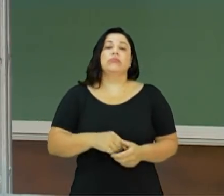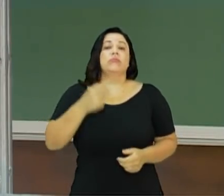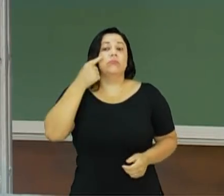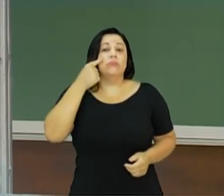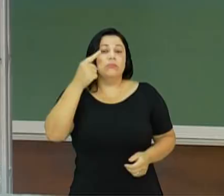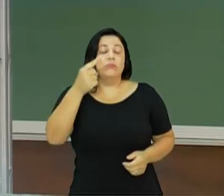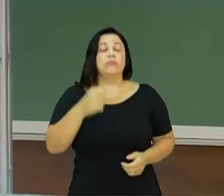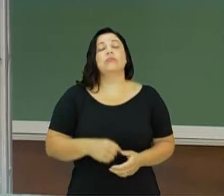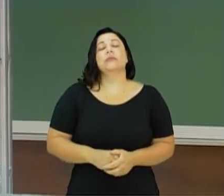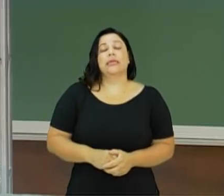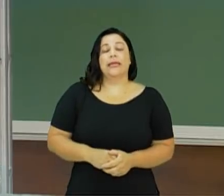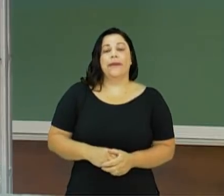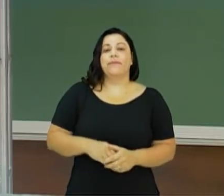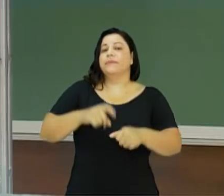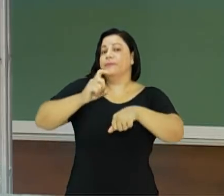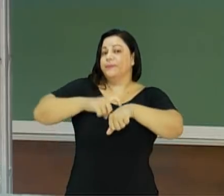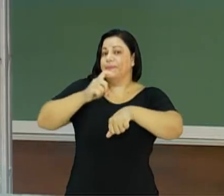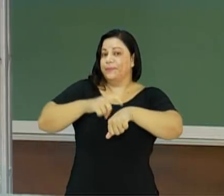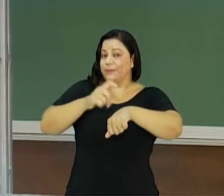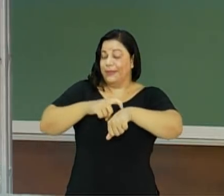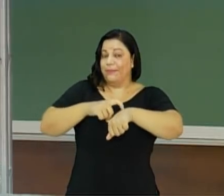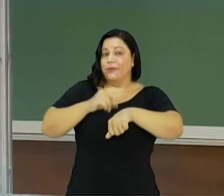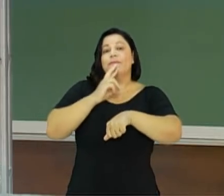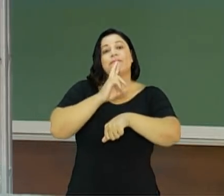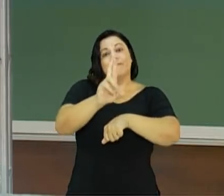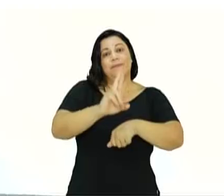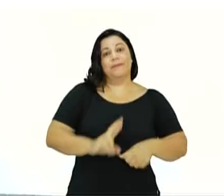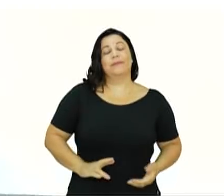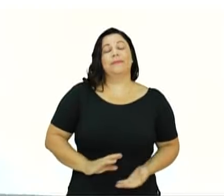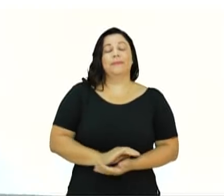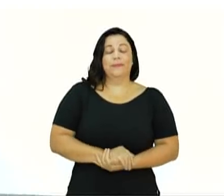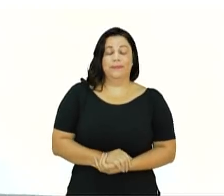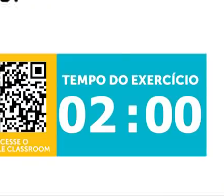E. Então vamos aquele tempinho lá para você tentar resolver.